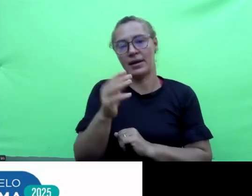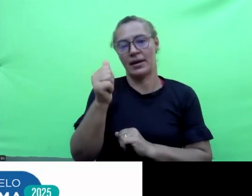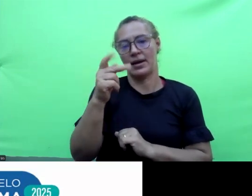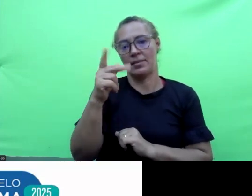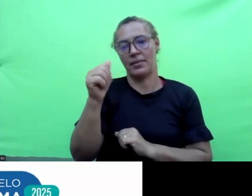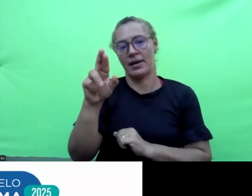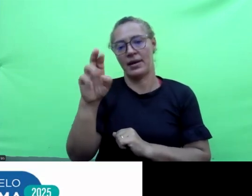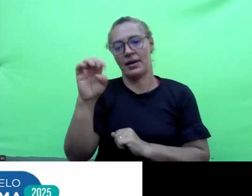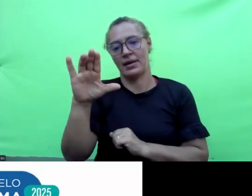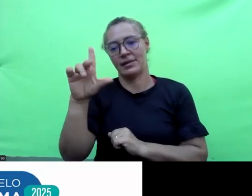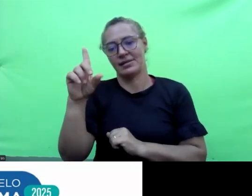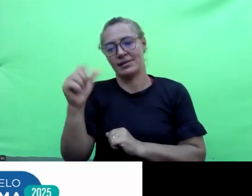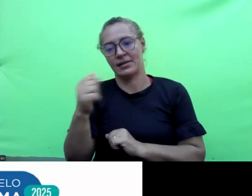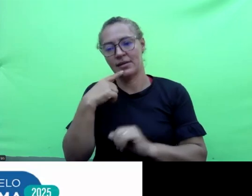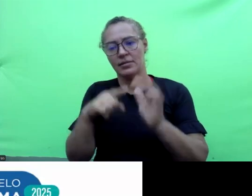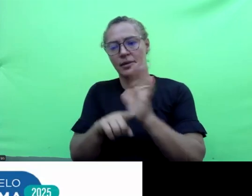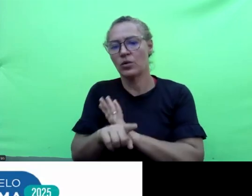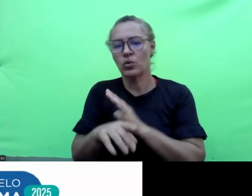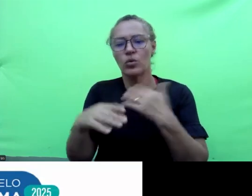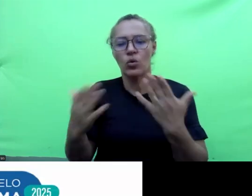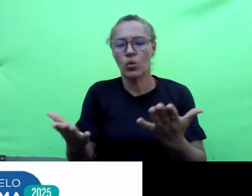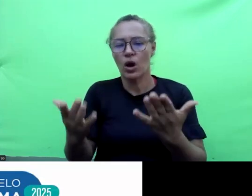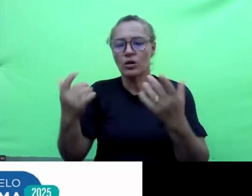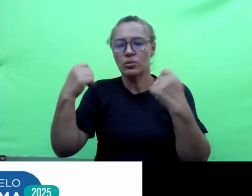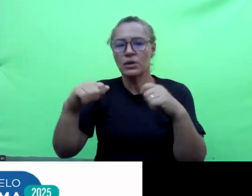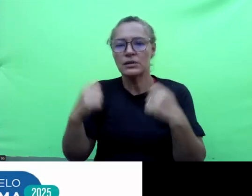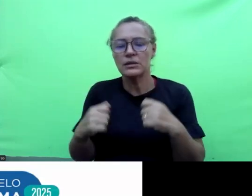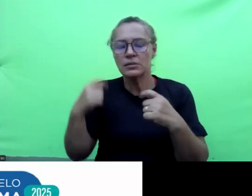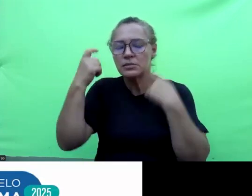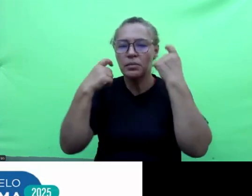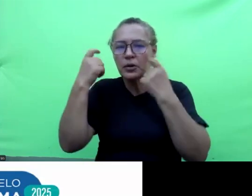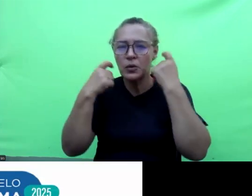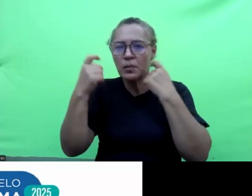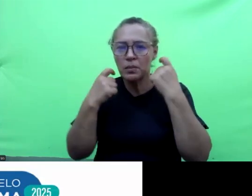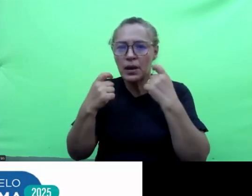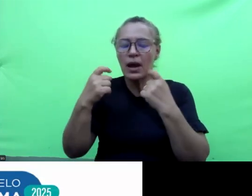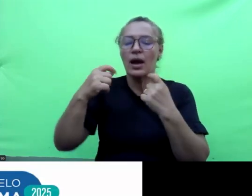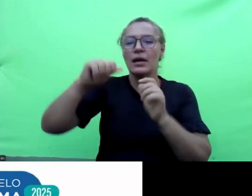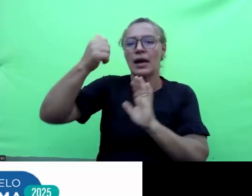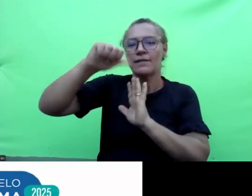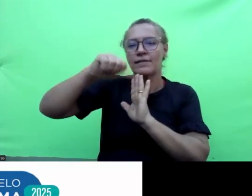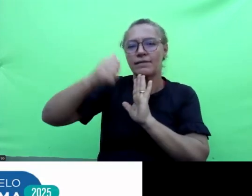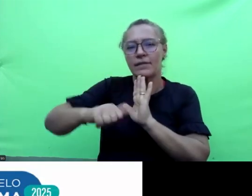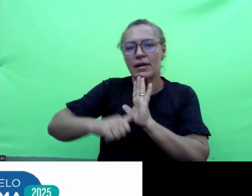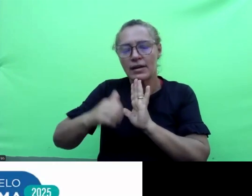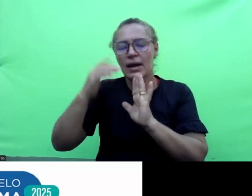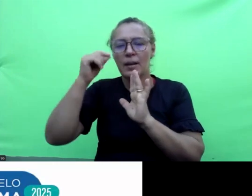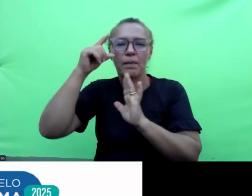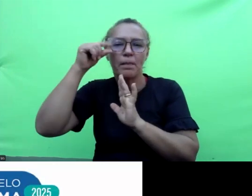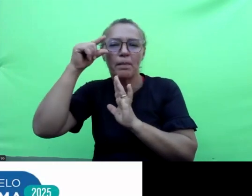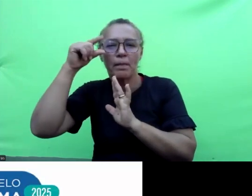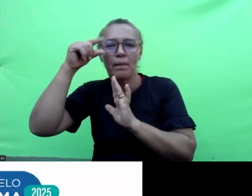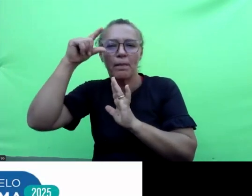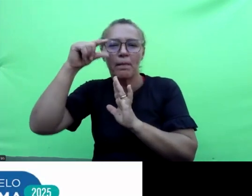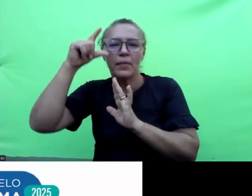pergunta quando devemos nos preocupar em medir a pressão intraocular e quais são os sintomas de um glaucoma, de maneira